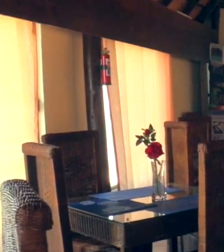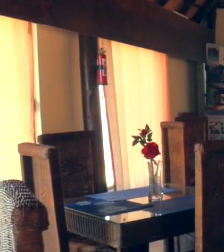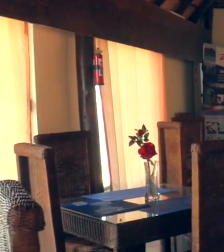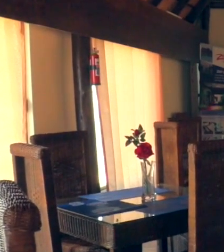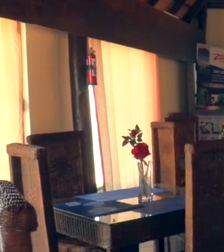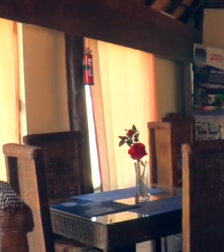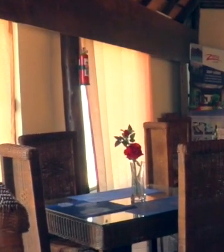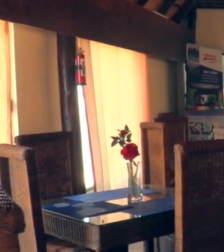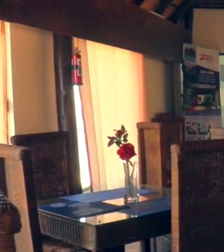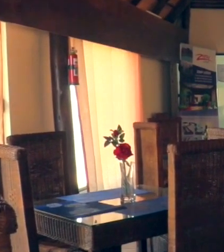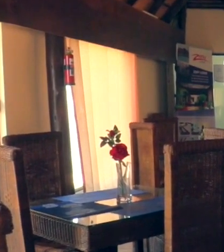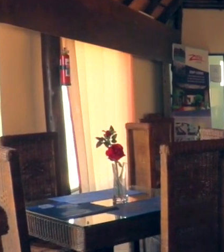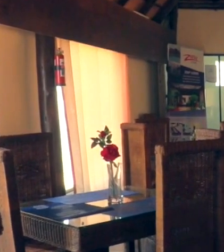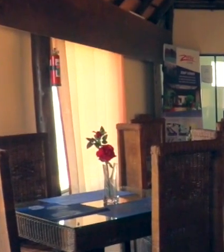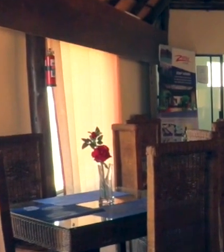Música